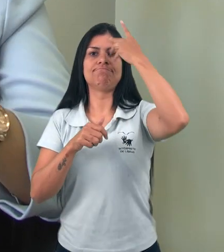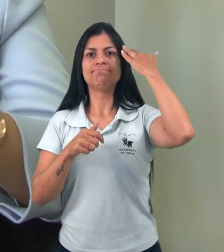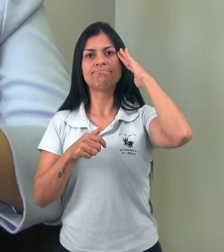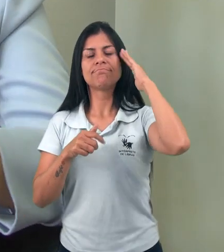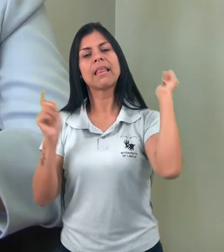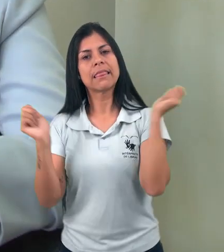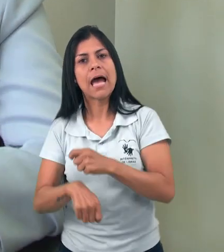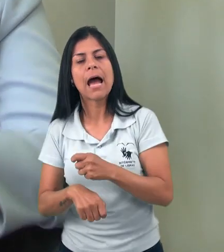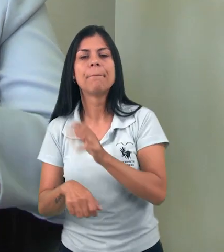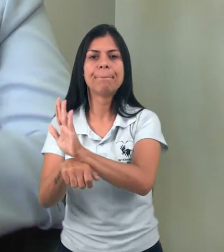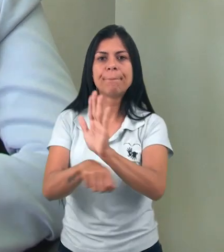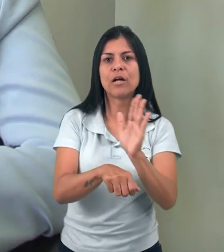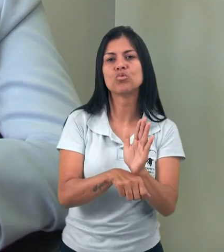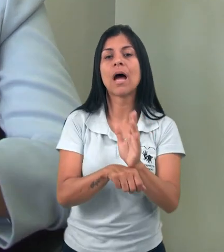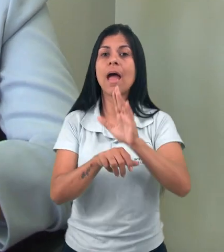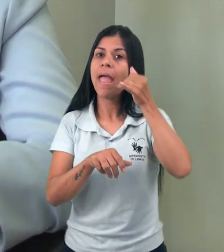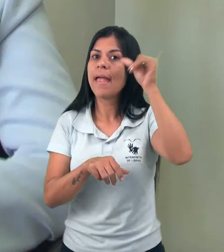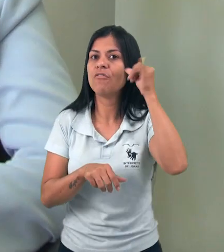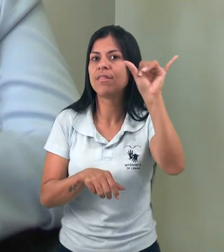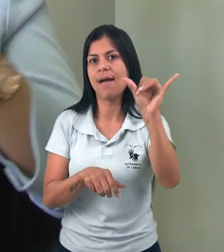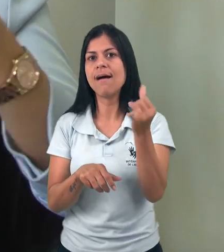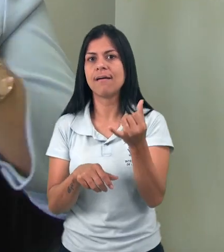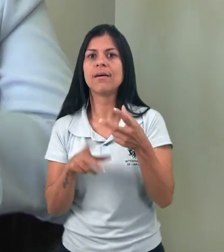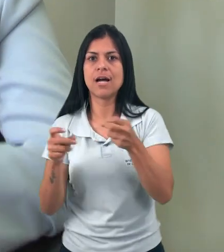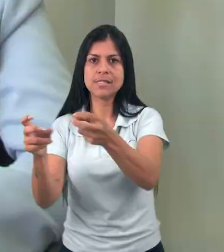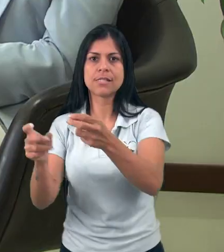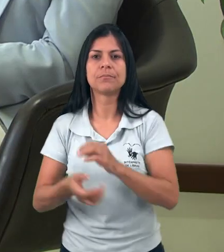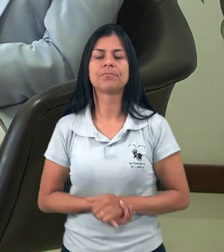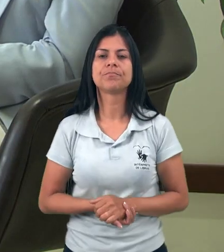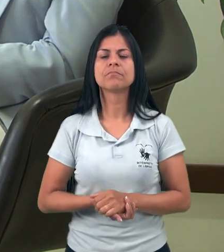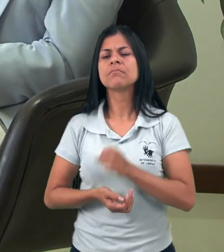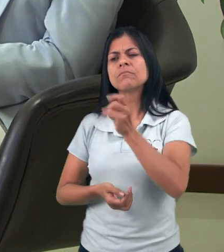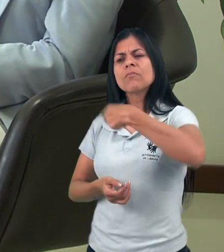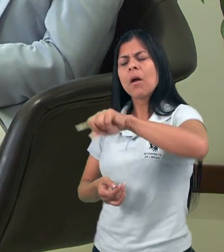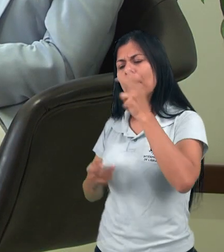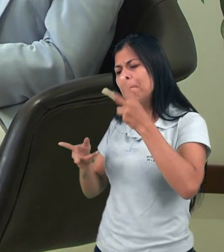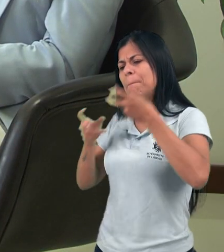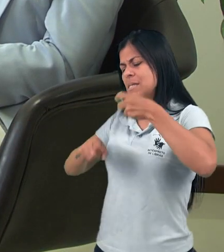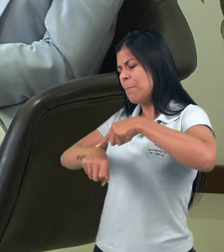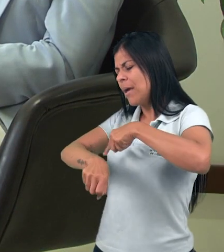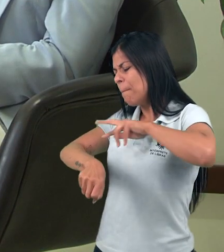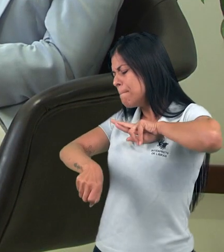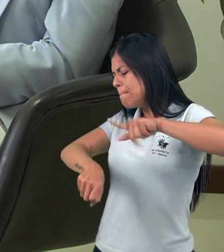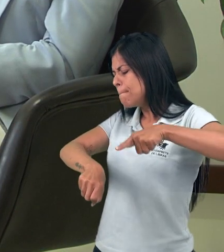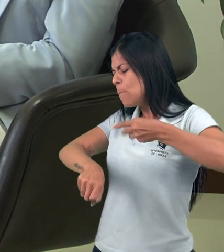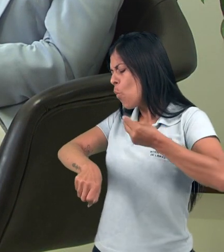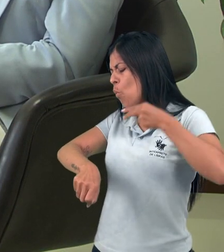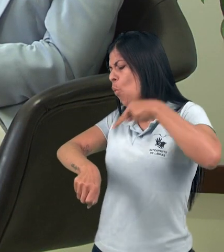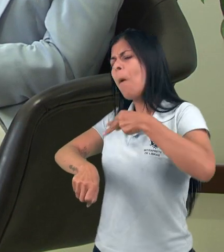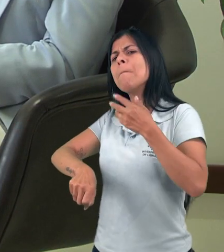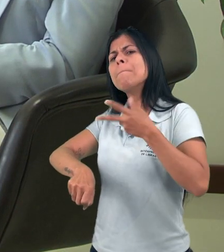solar no corpo todo, associando ao método de barreira, que são as camisas, os chapéus. E quando a gente percebe alguma alteração na pele, qual